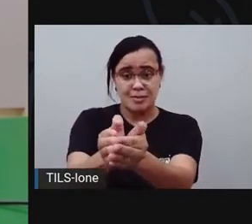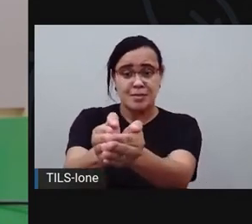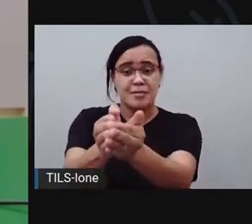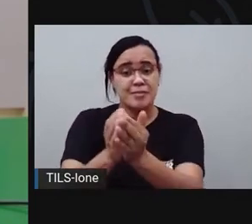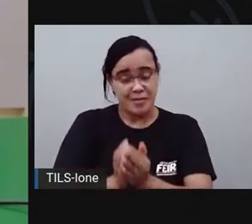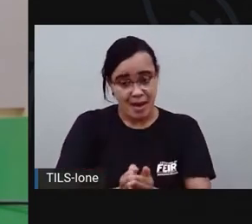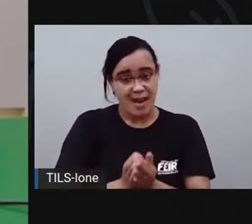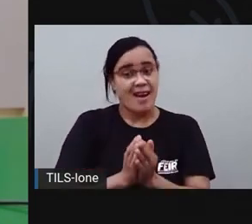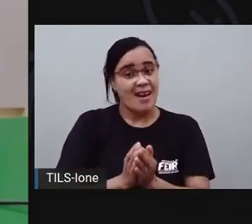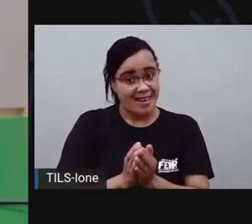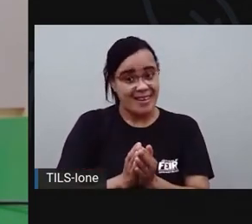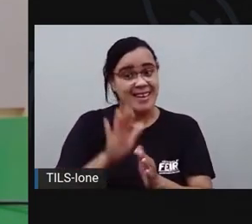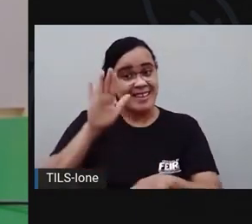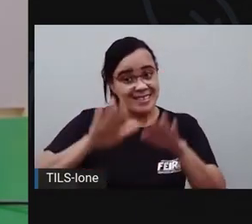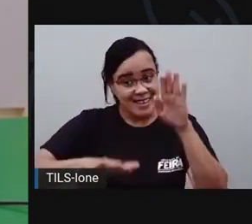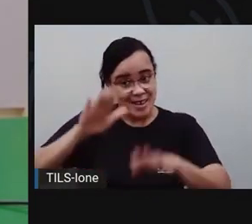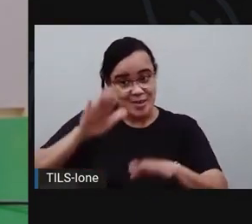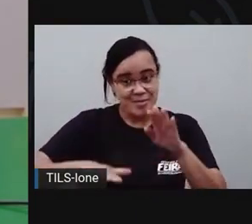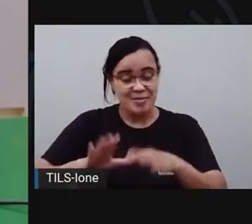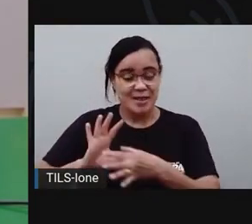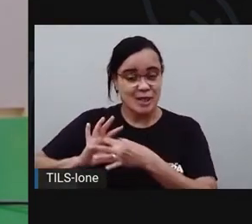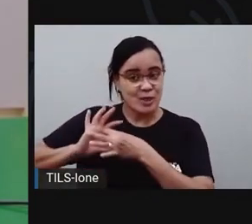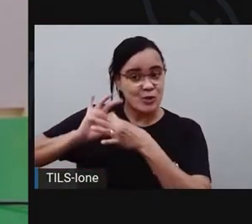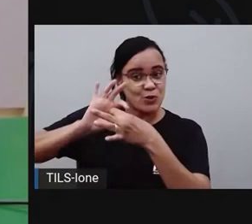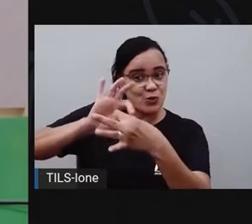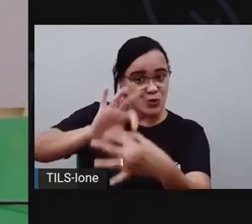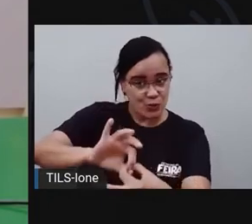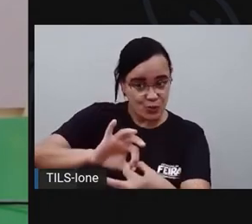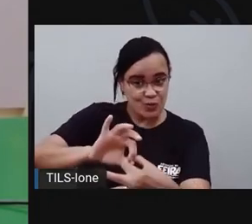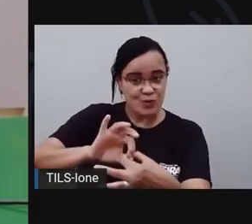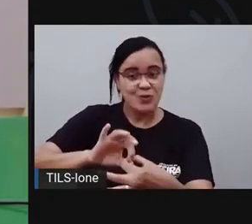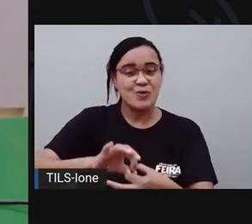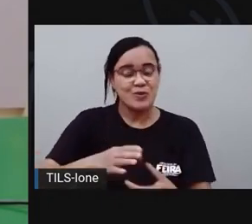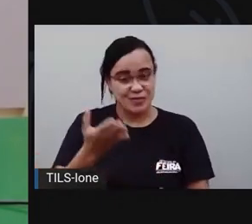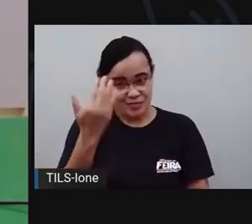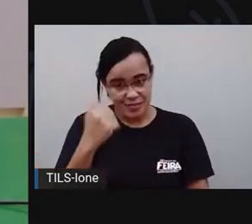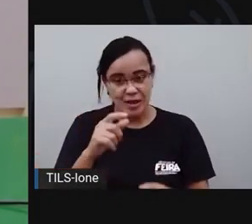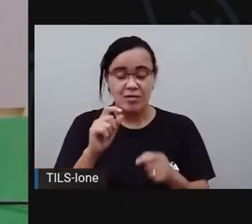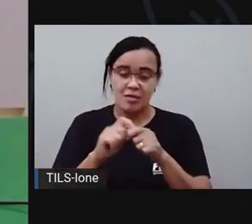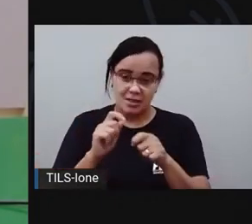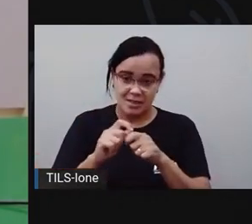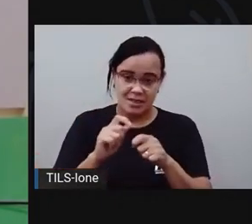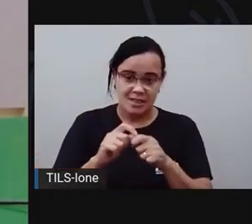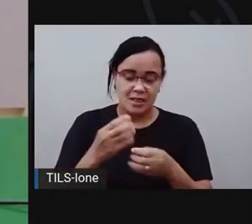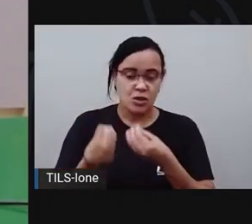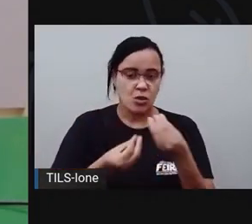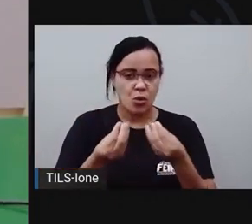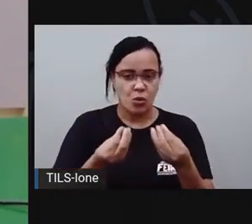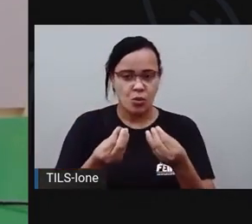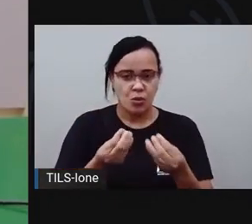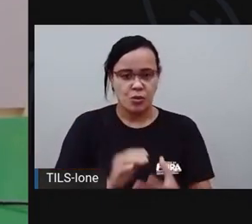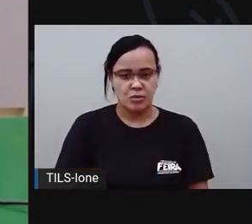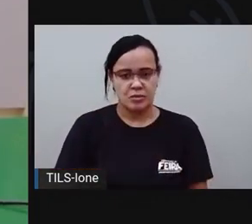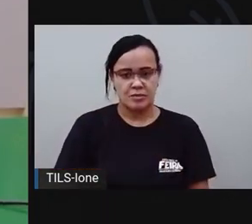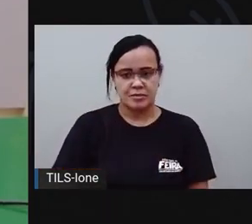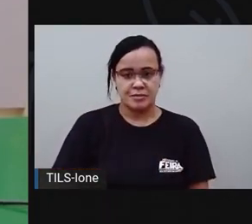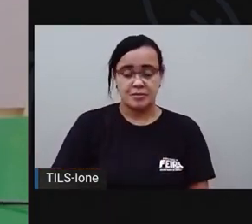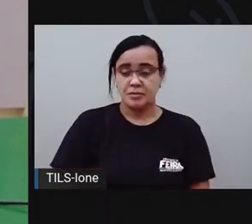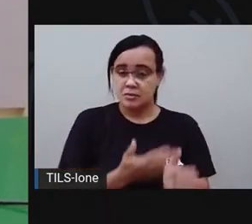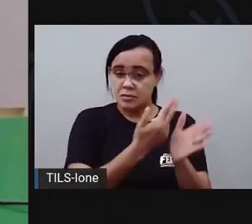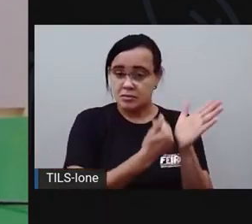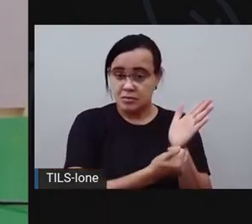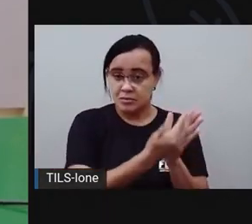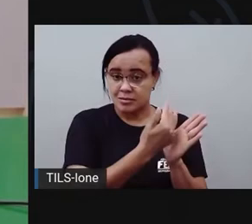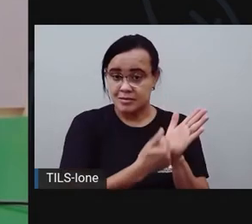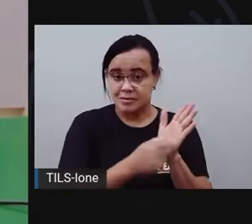contexto aí, também funciona como um barco. Vamos lá fazer? Vou deixar aqui para ilustrar a